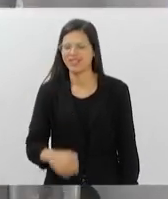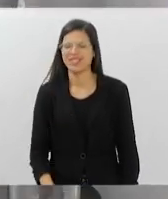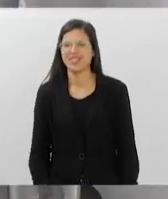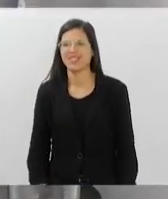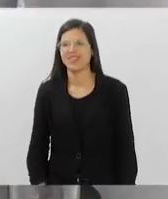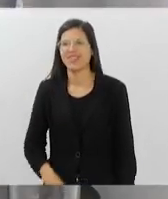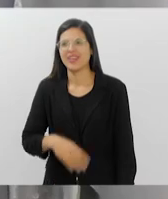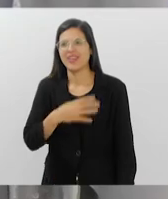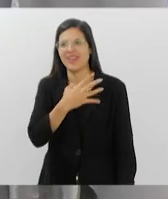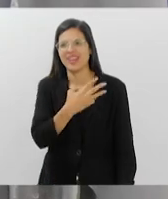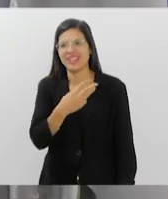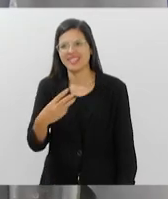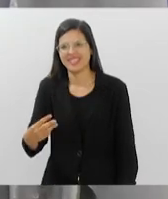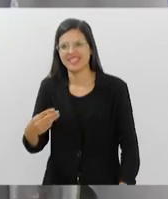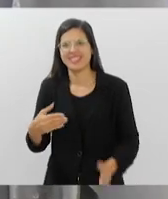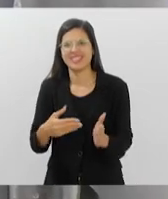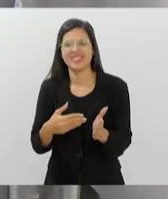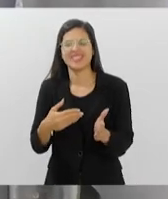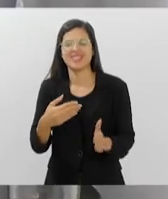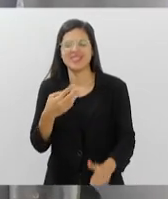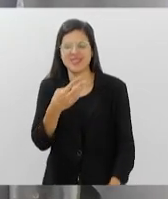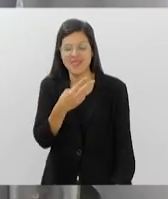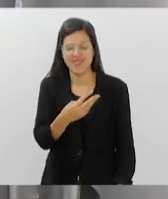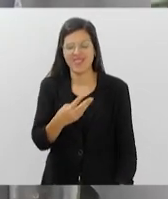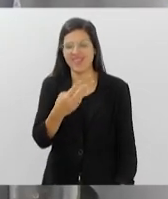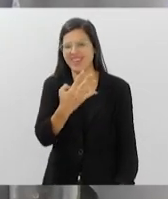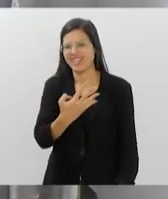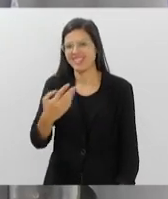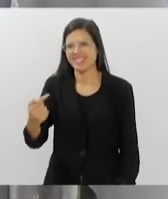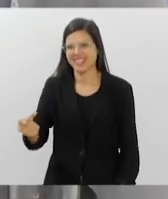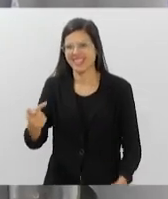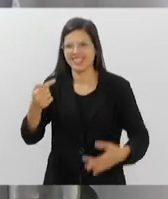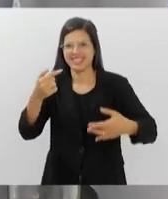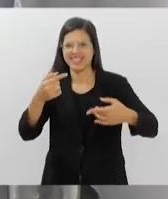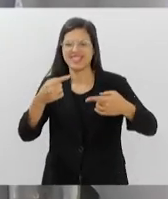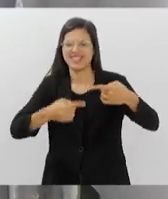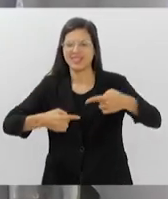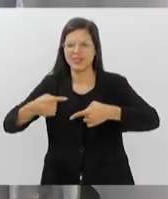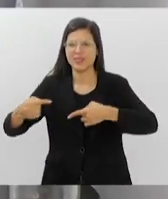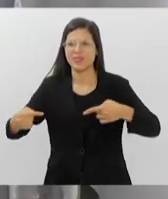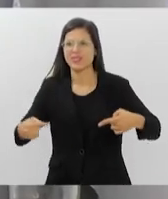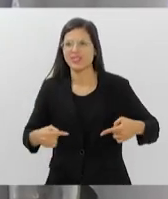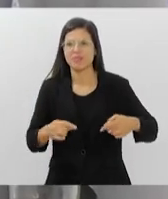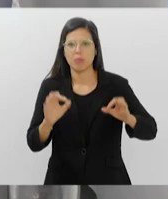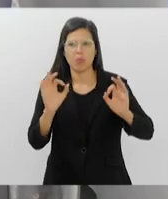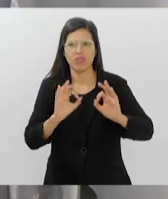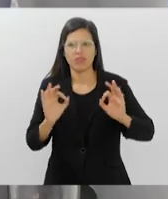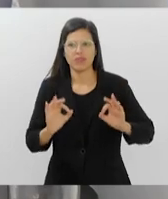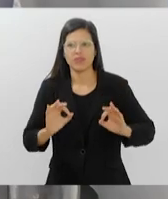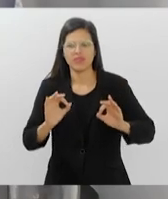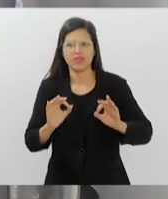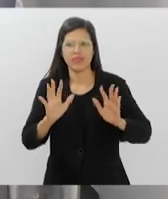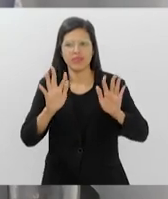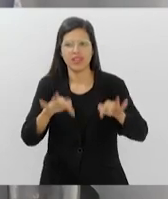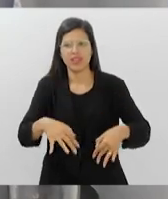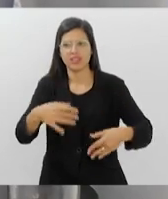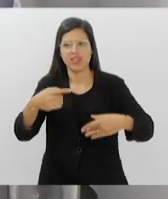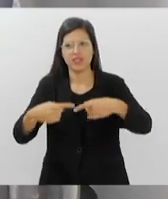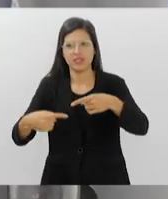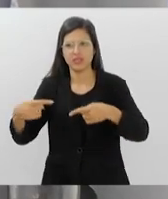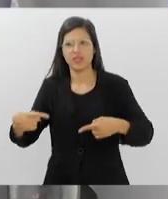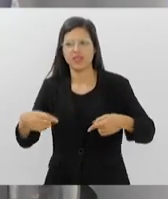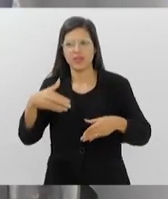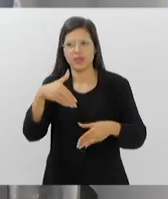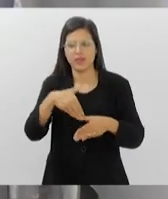43 e 47, deputado Mink, está certo. Em discussão, não havendo quem queira discutir, encerrada a discussão,